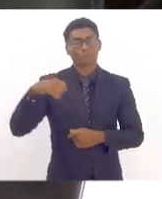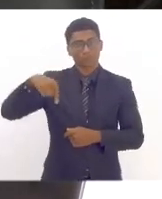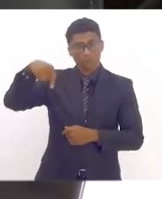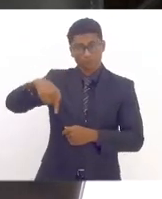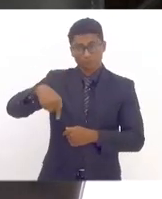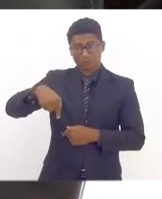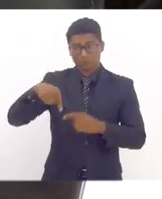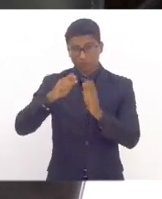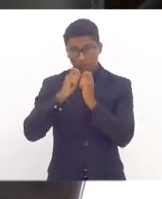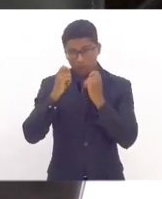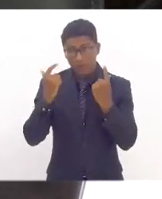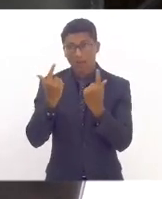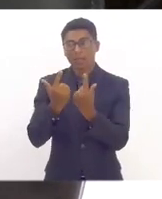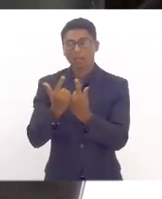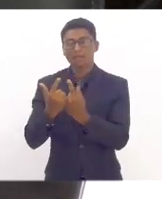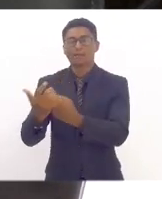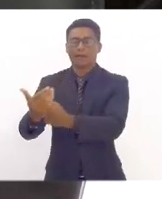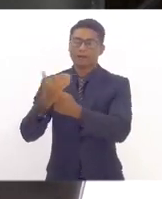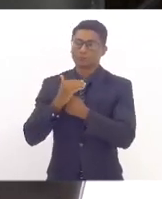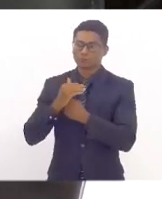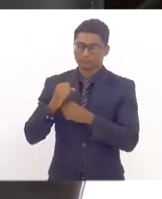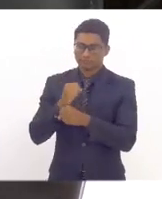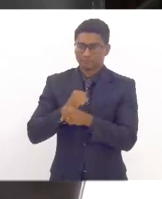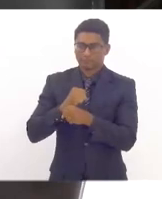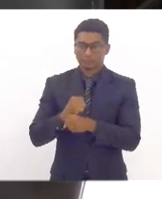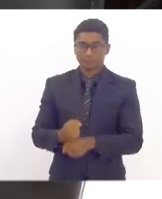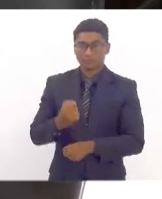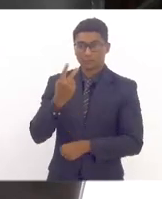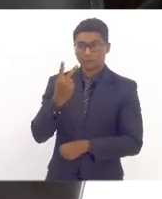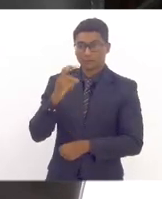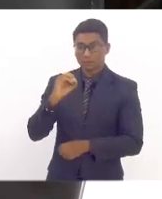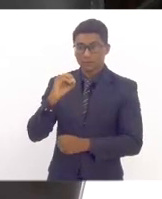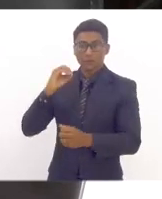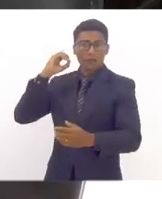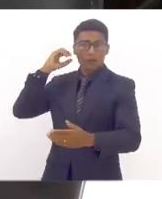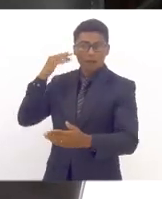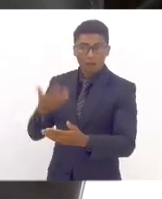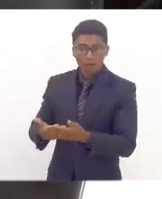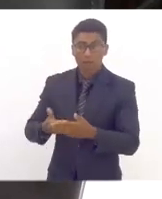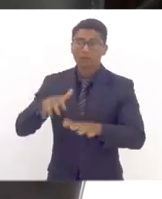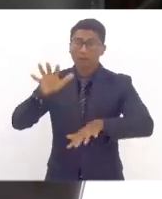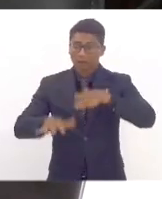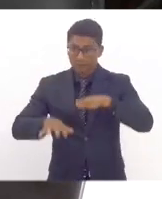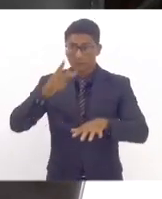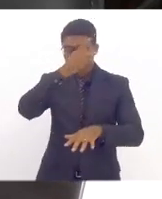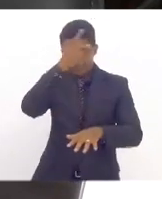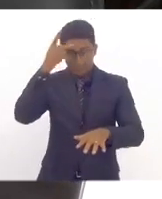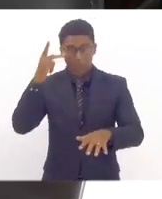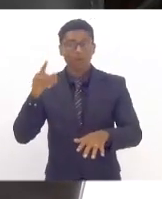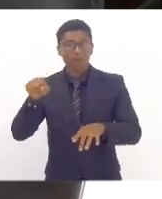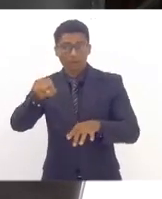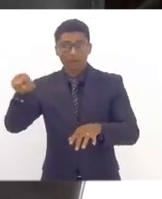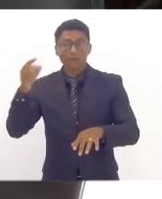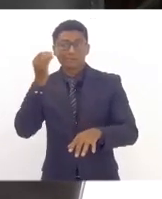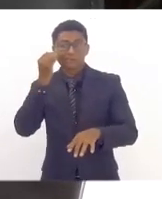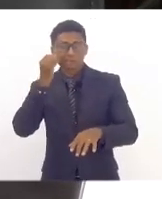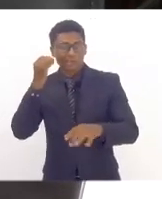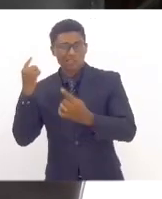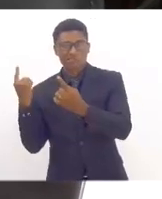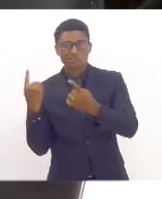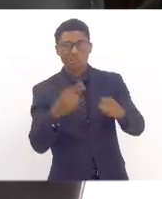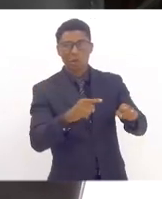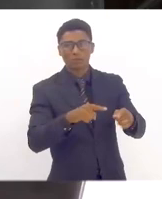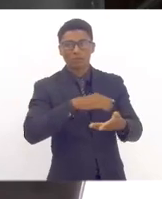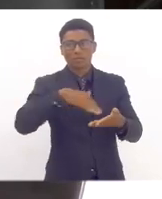nessa trajetória nesses 20 anos da PTR muitas vezes tentaram acabar com a Secretaria de Cultura tentaram acabar